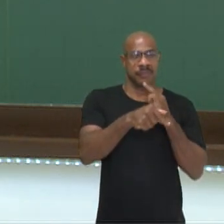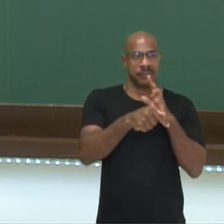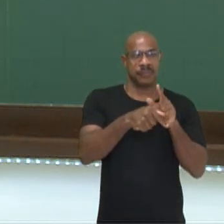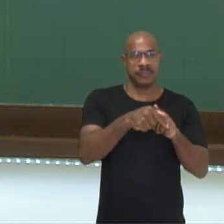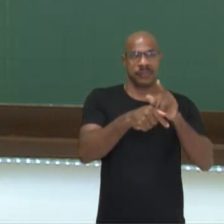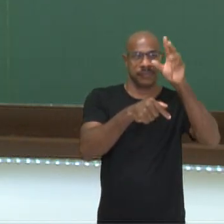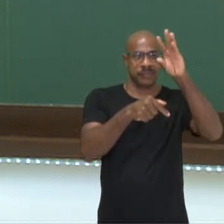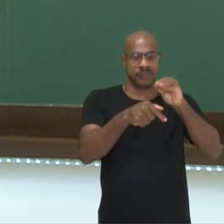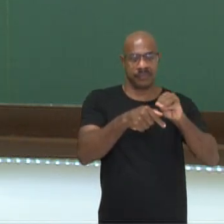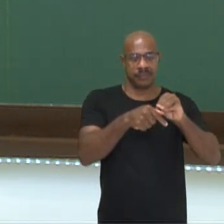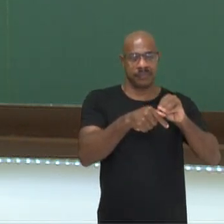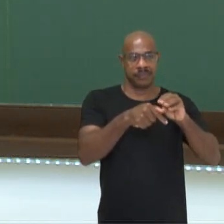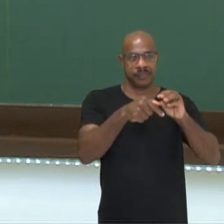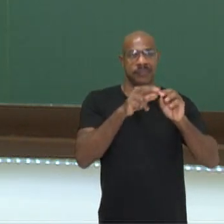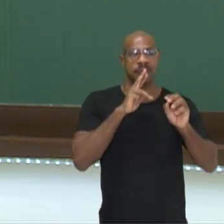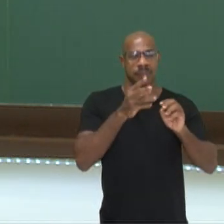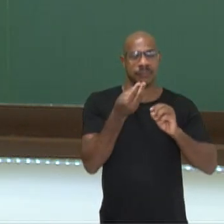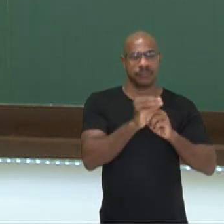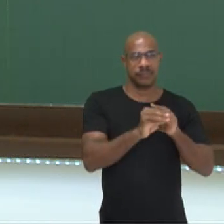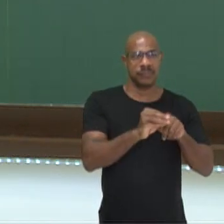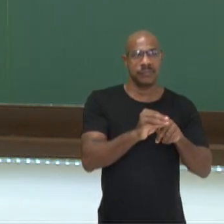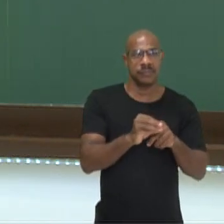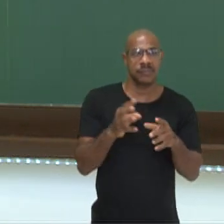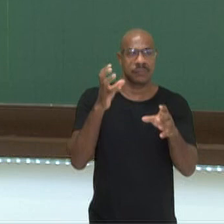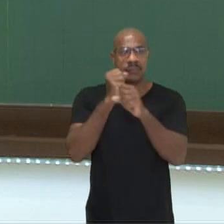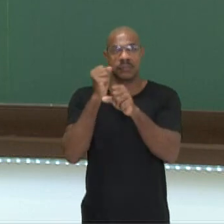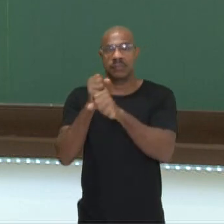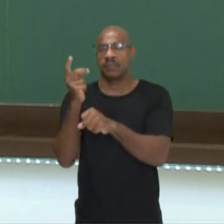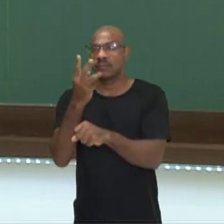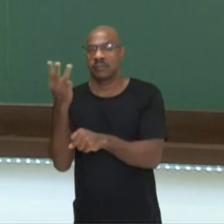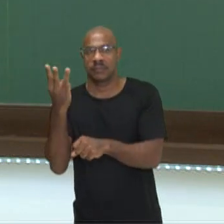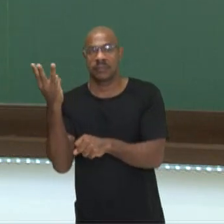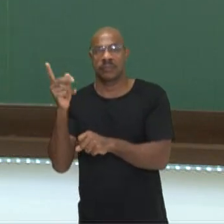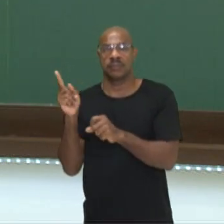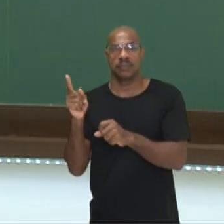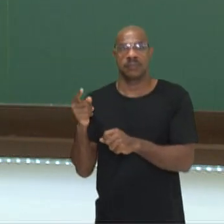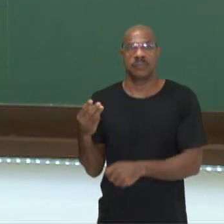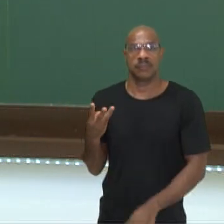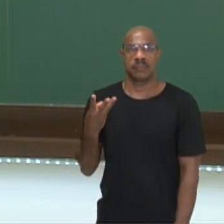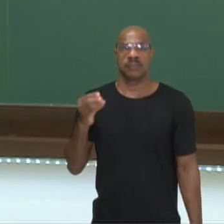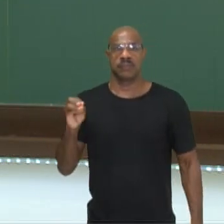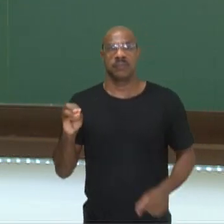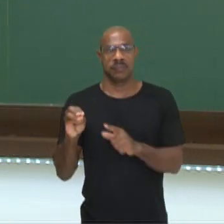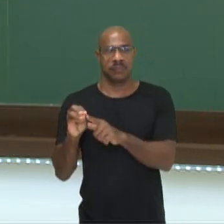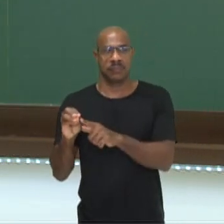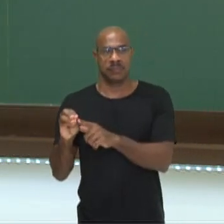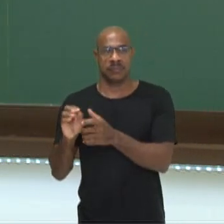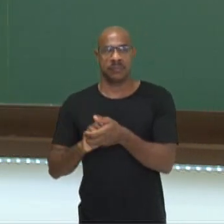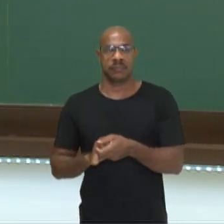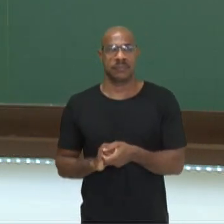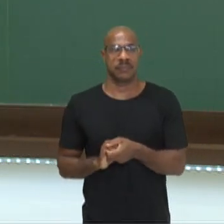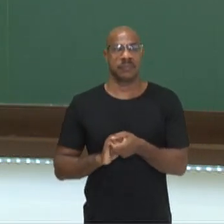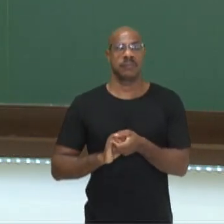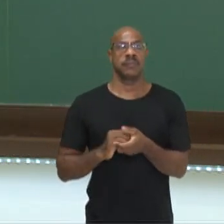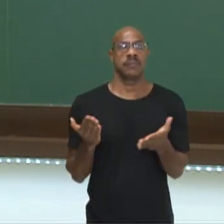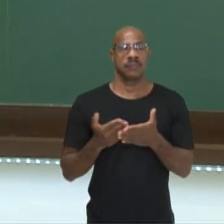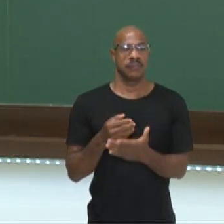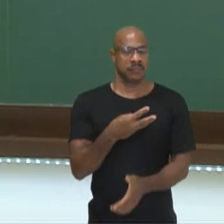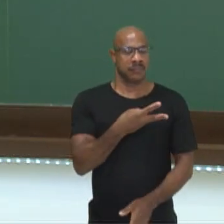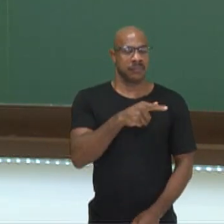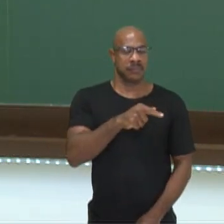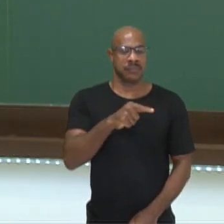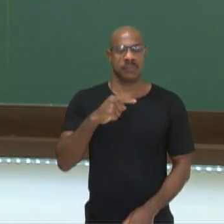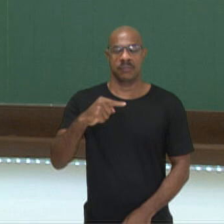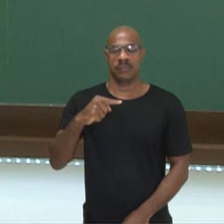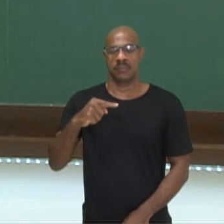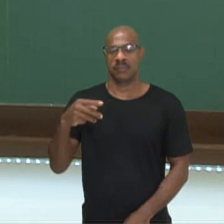pegar aqui e somar 5 com mais 25, que vai dar 30. 30 mais 3, 33.